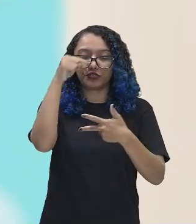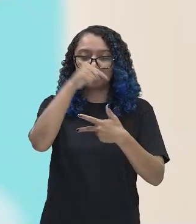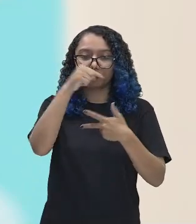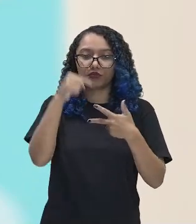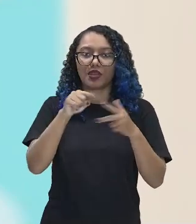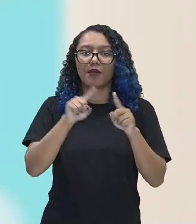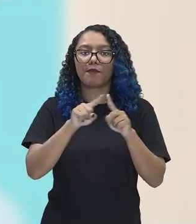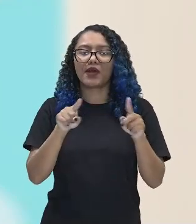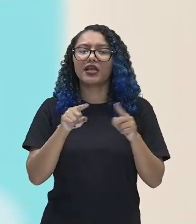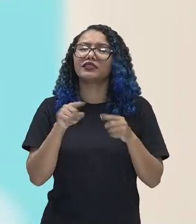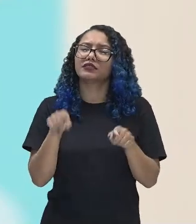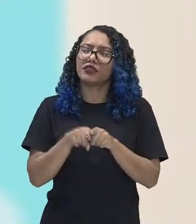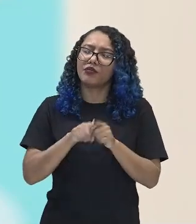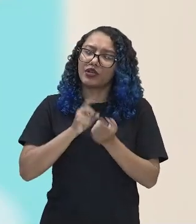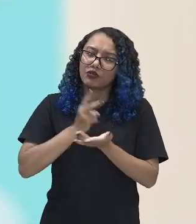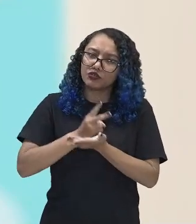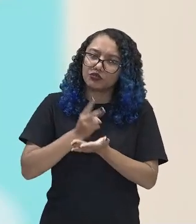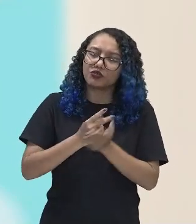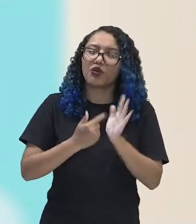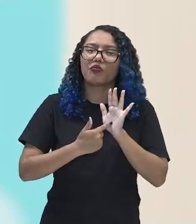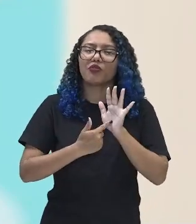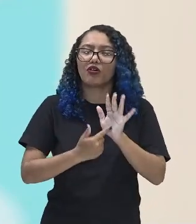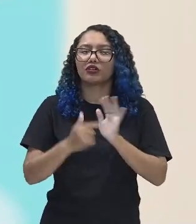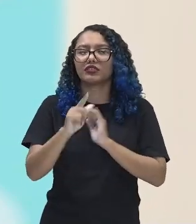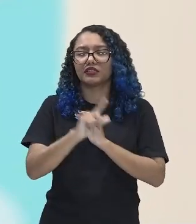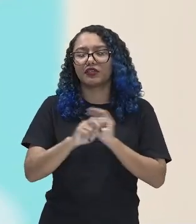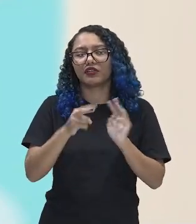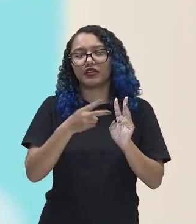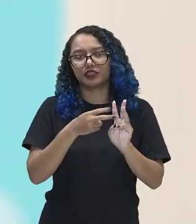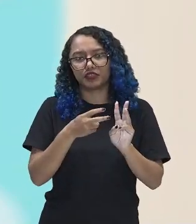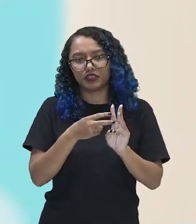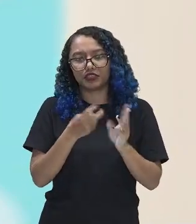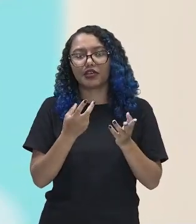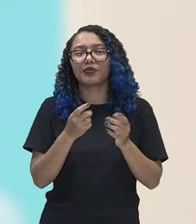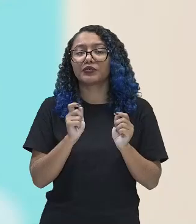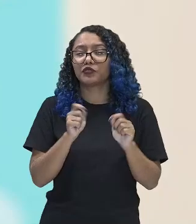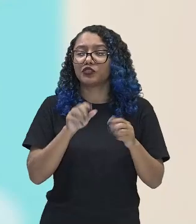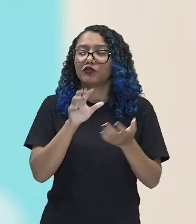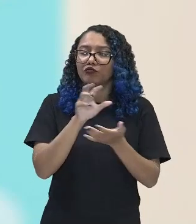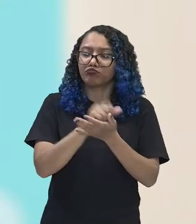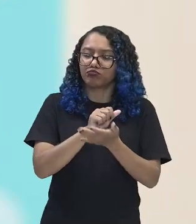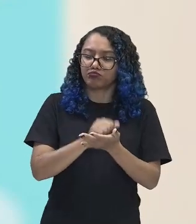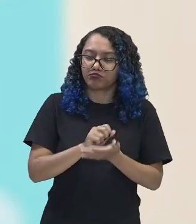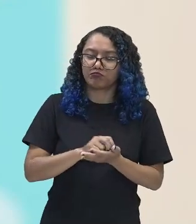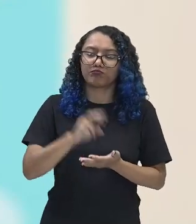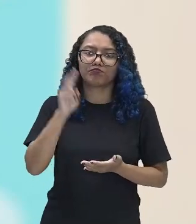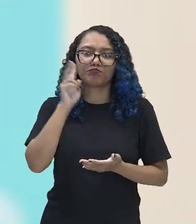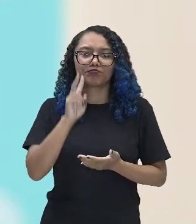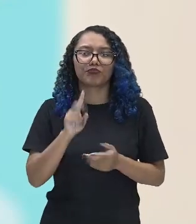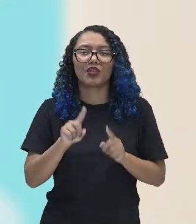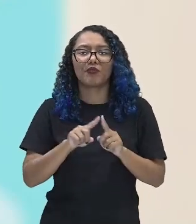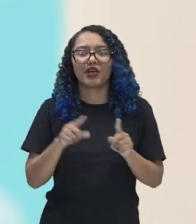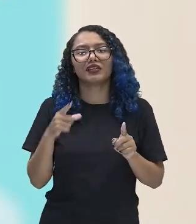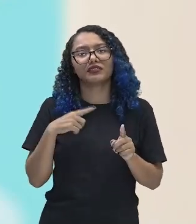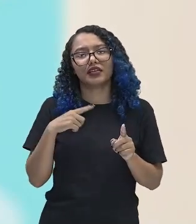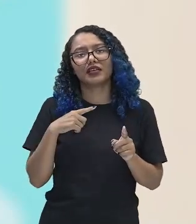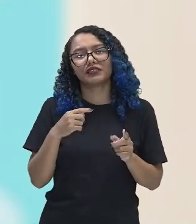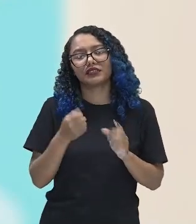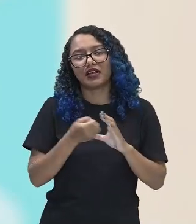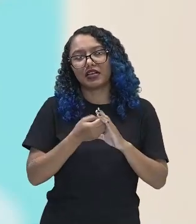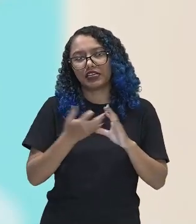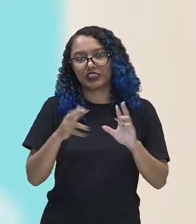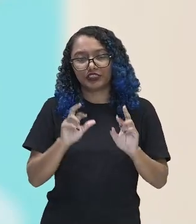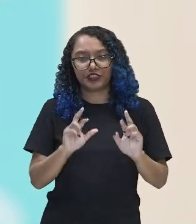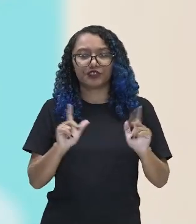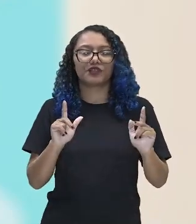continua mostrando a literatura indígena como, de fato, preservação da memória, mas ele tem essa pequena, digamos, vertente que